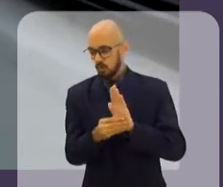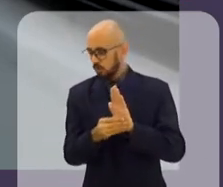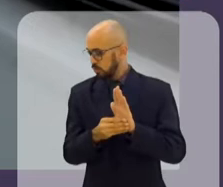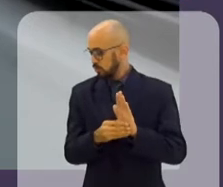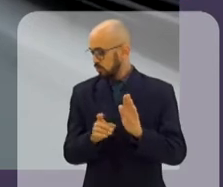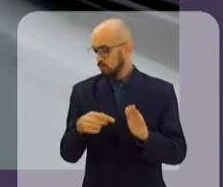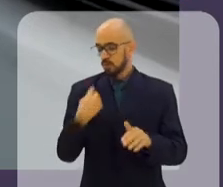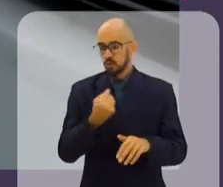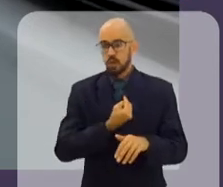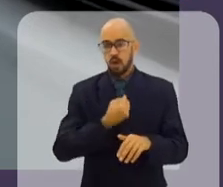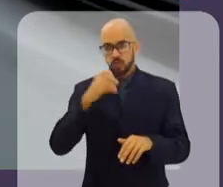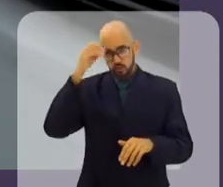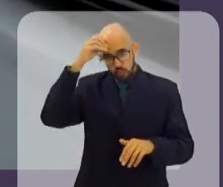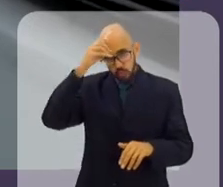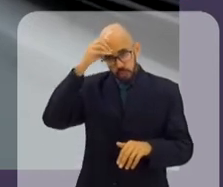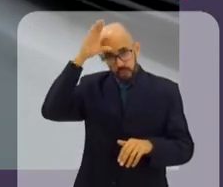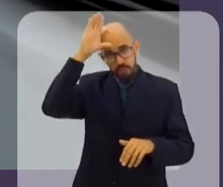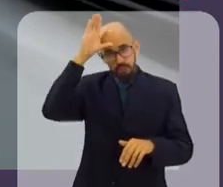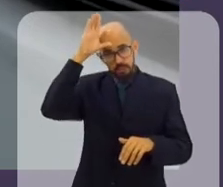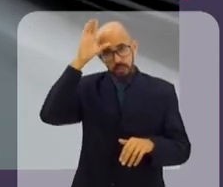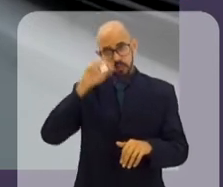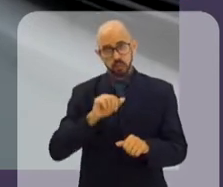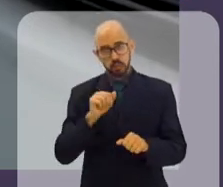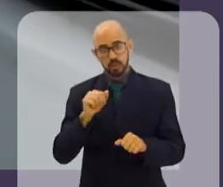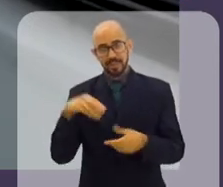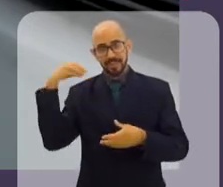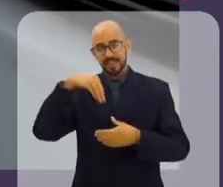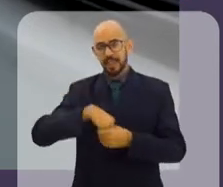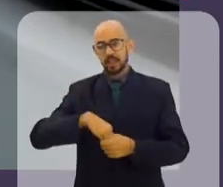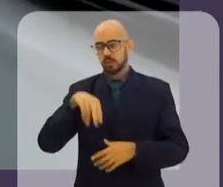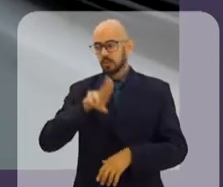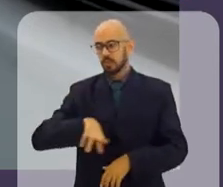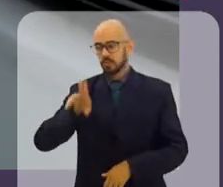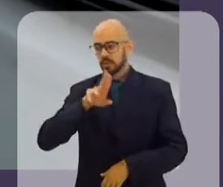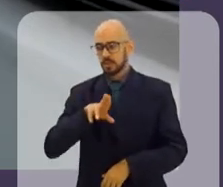o nosso saber, a nossa episteme